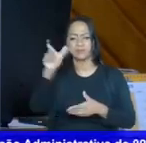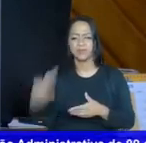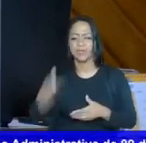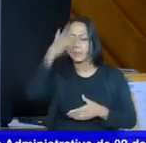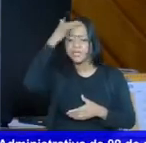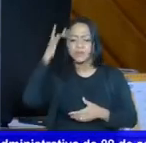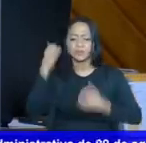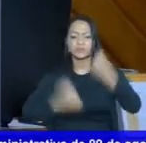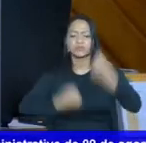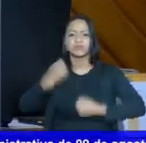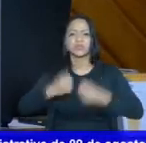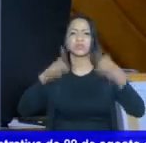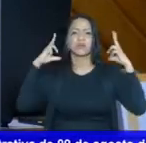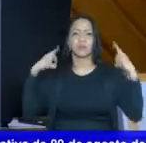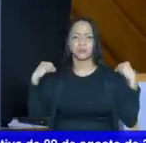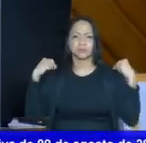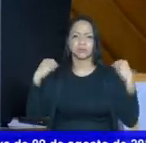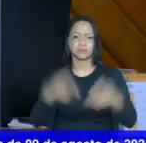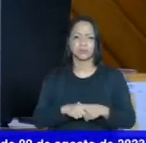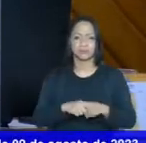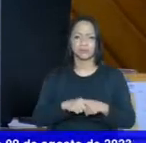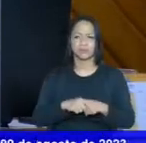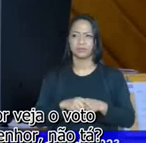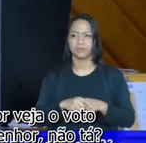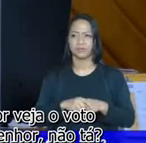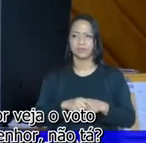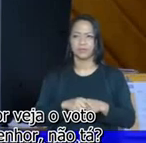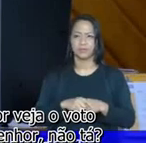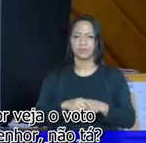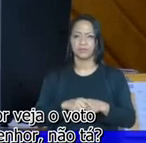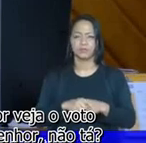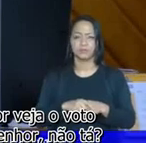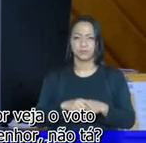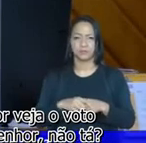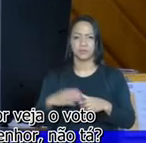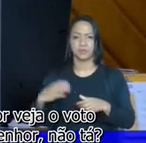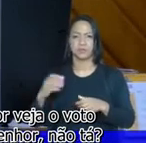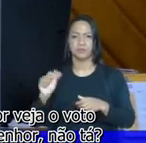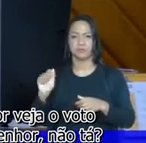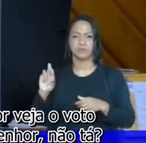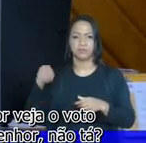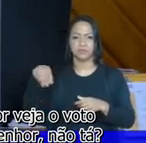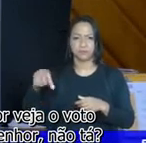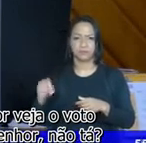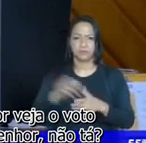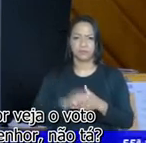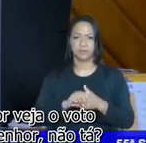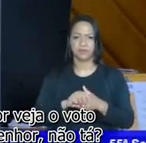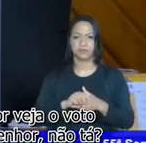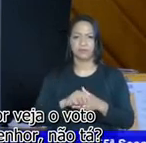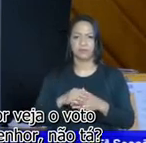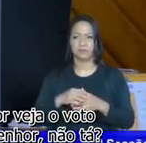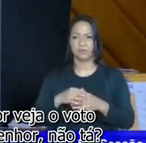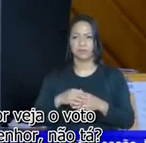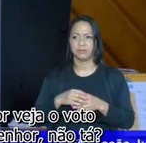veículo, um Chevrolet Celta 1.0. Com a devida vênia, doutor Carmo, e aí eu peço que o senhor veja o voto que eu apresentei impresso,